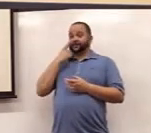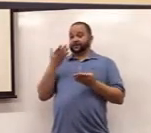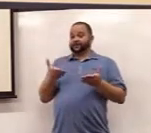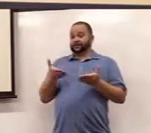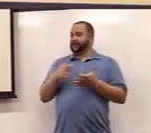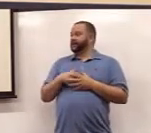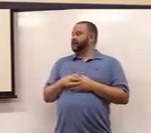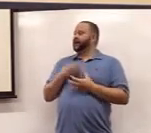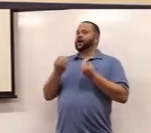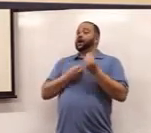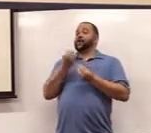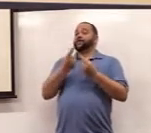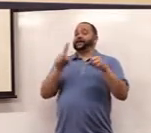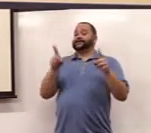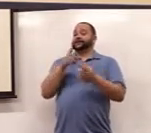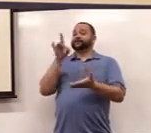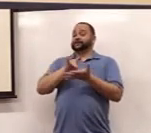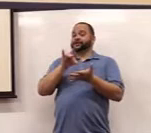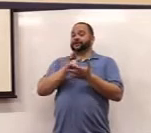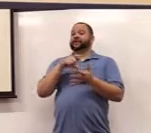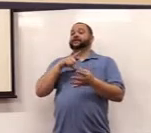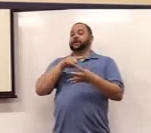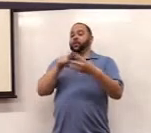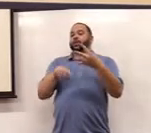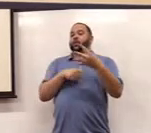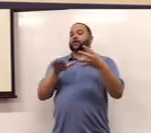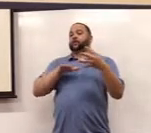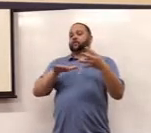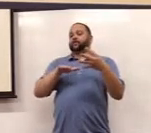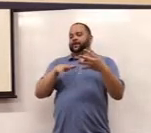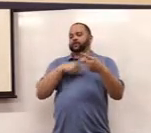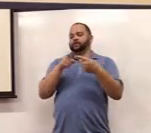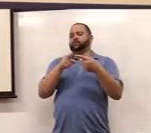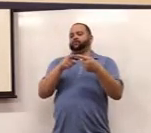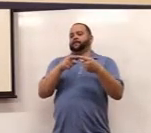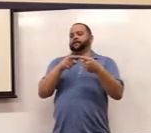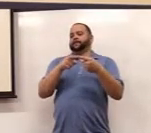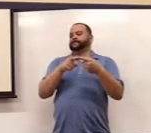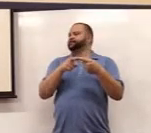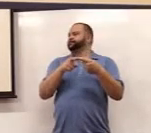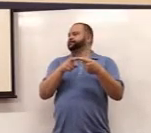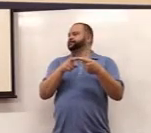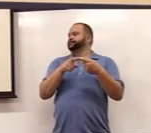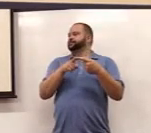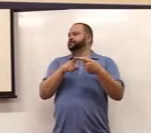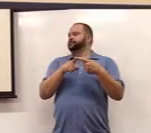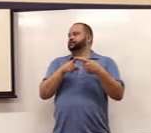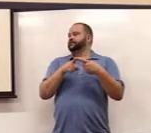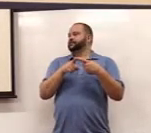Vamos ver então como é essa música de verdade. Ela tem quatro movimentos. O primeiro movimento